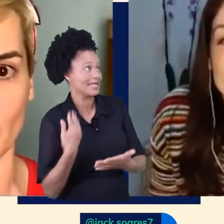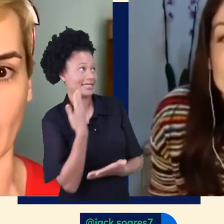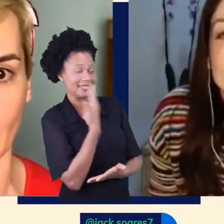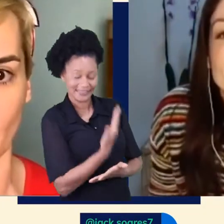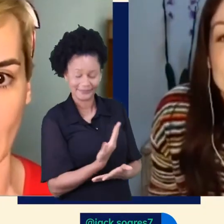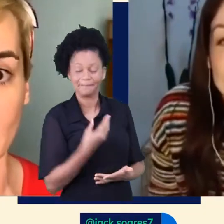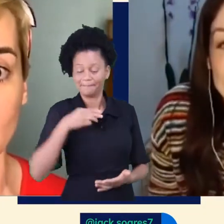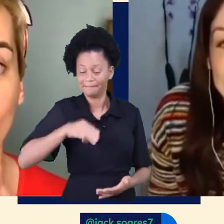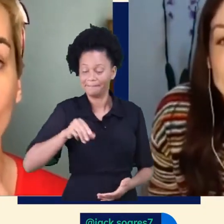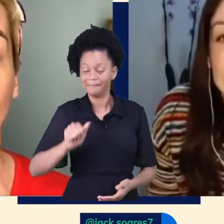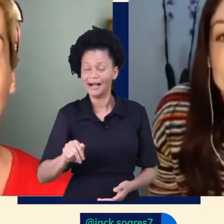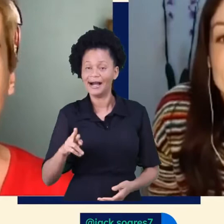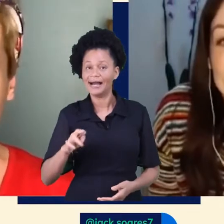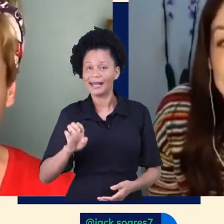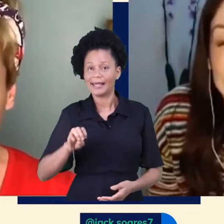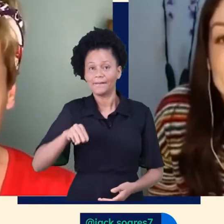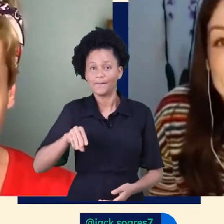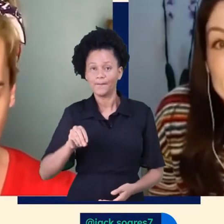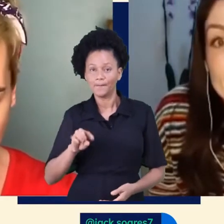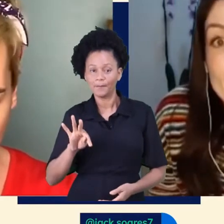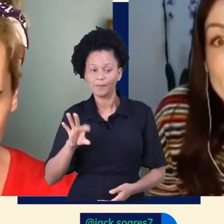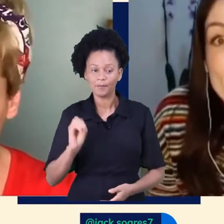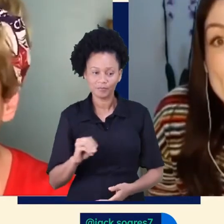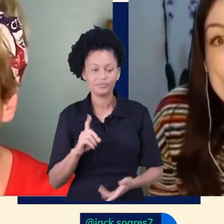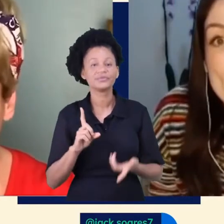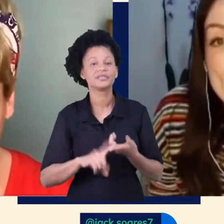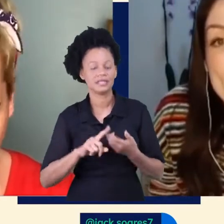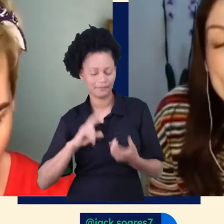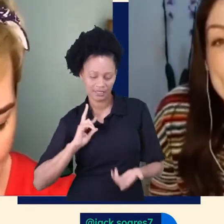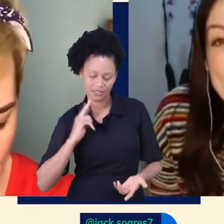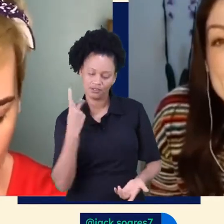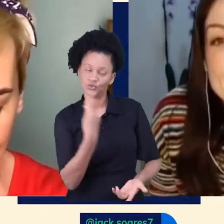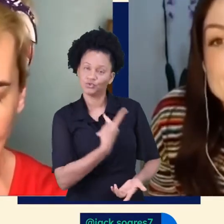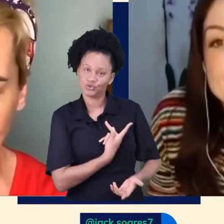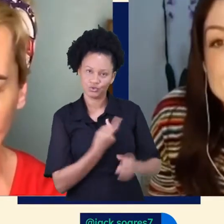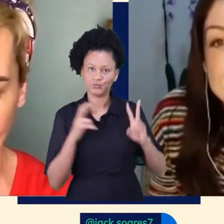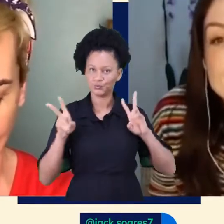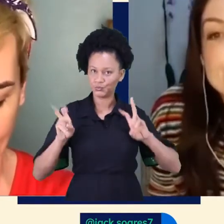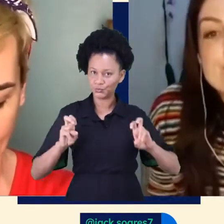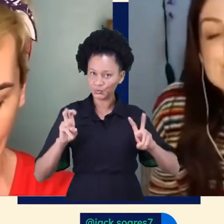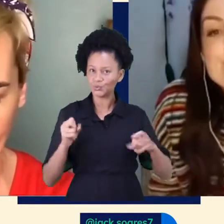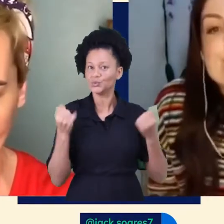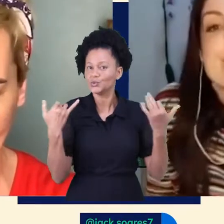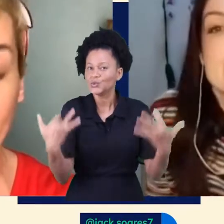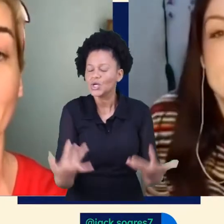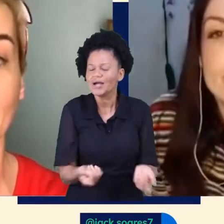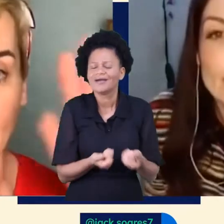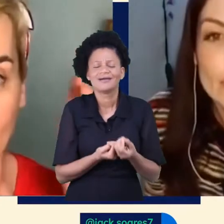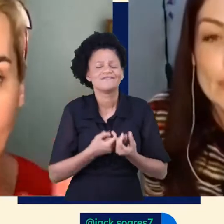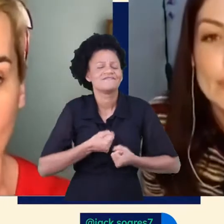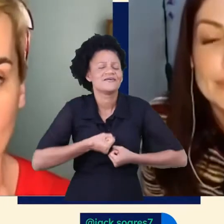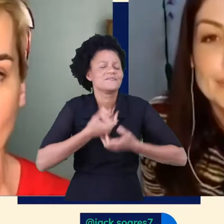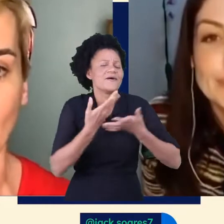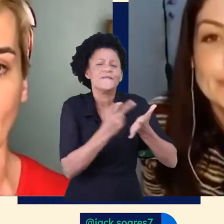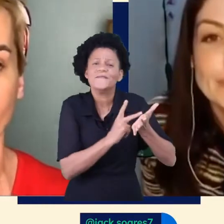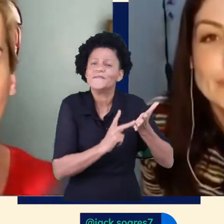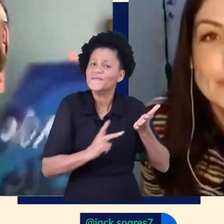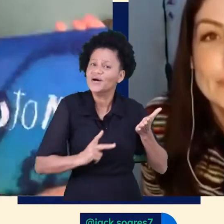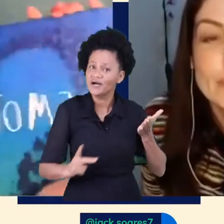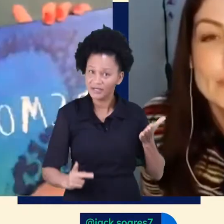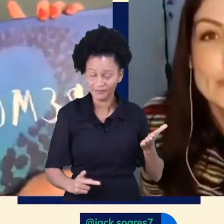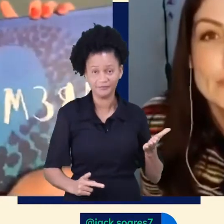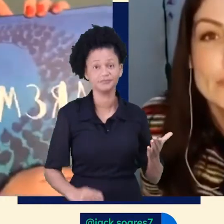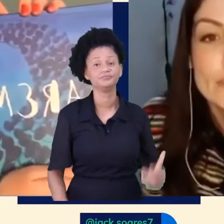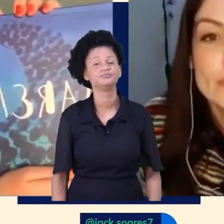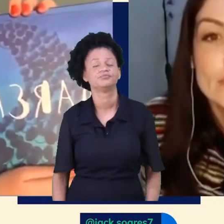sobre transgênero mesmo. E fala de uma forma super poética. Enfim, também está na mesma